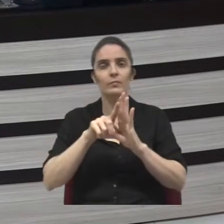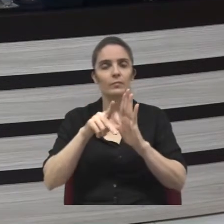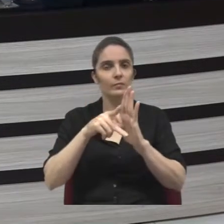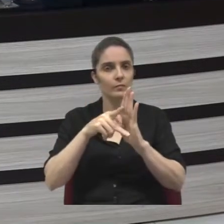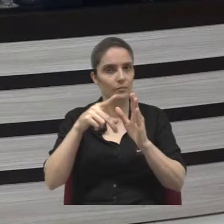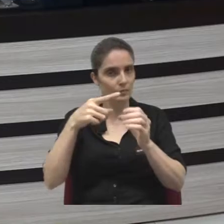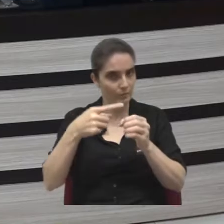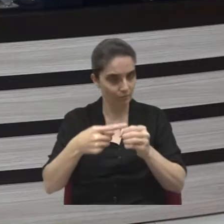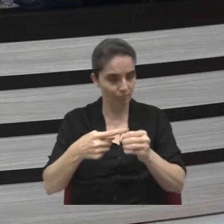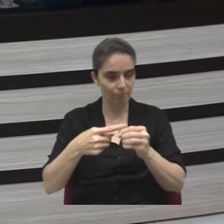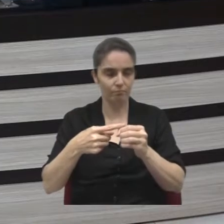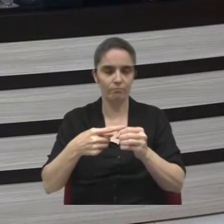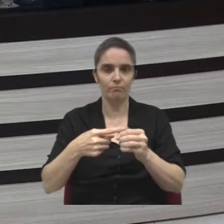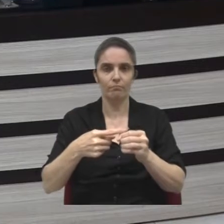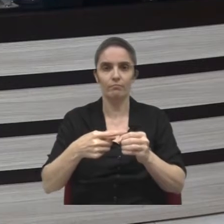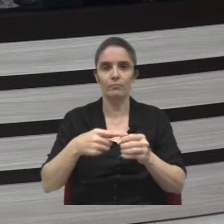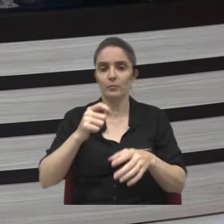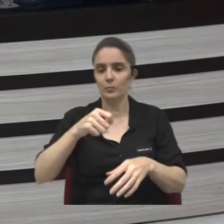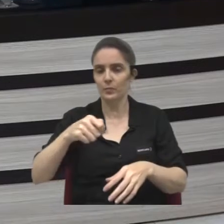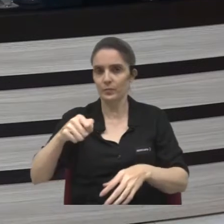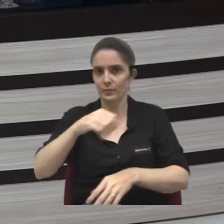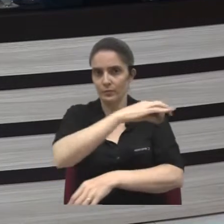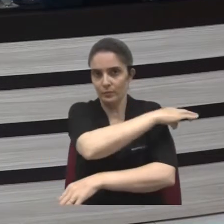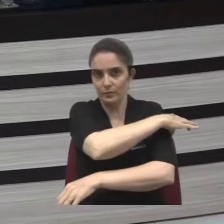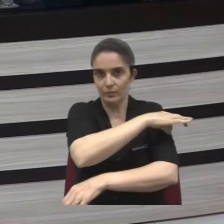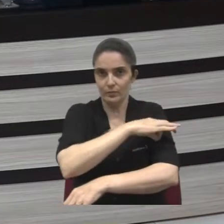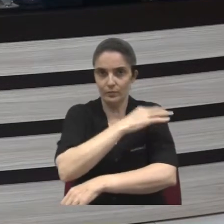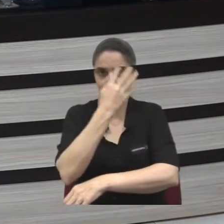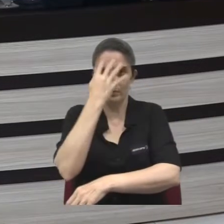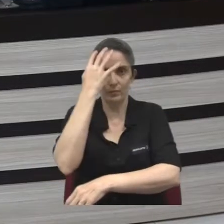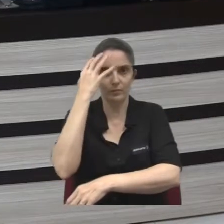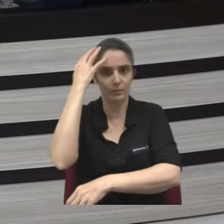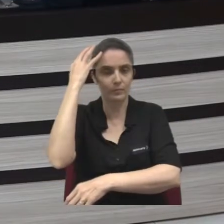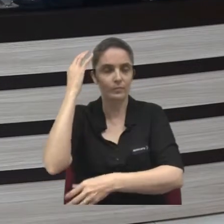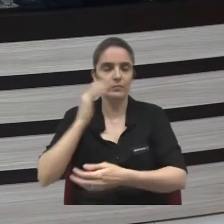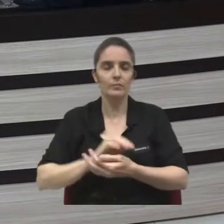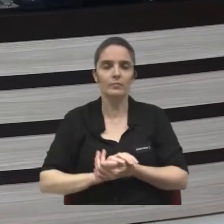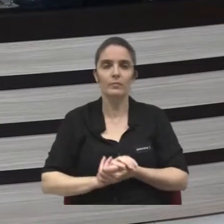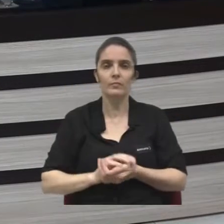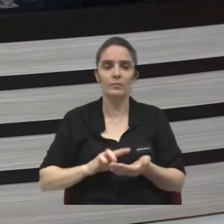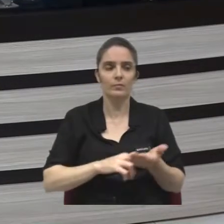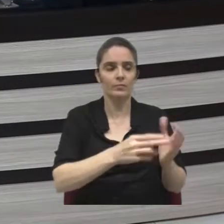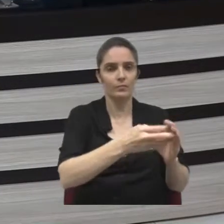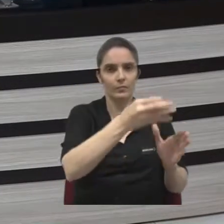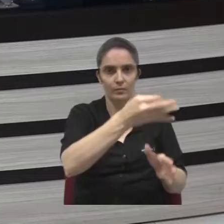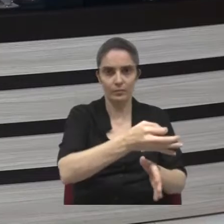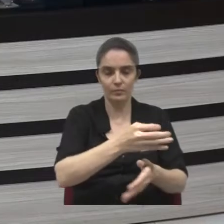Município. Mário Celso Botion, Prefeito Municipal. As comissões.